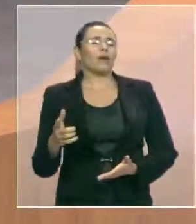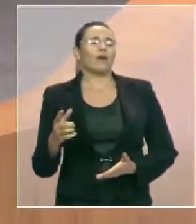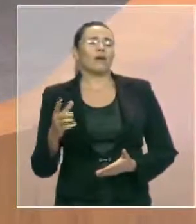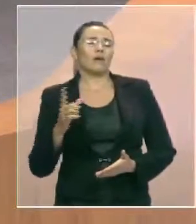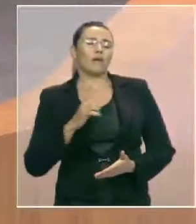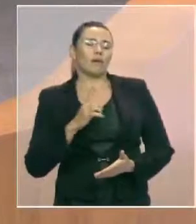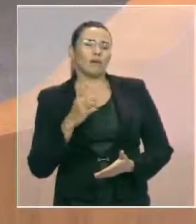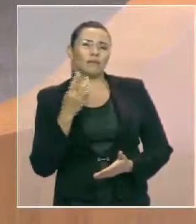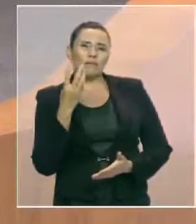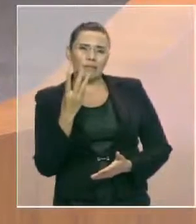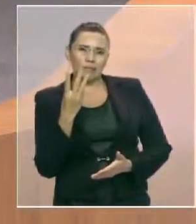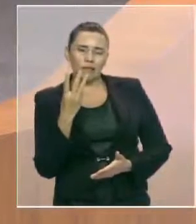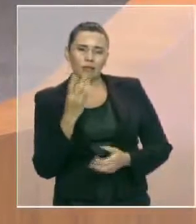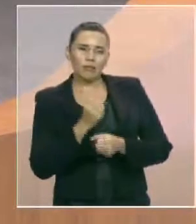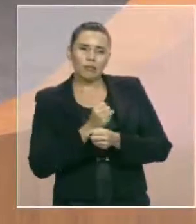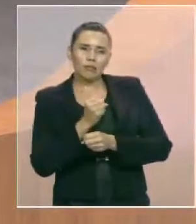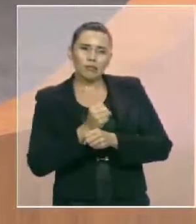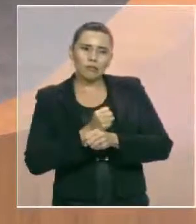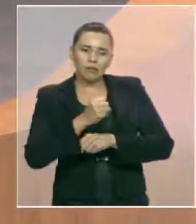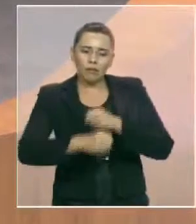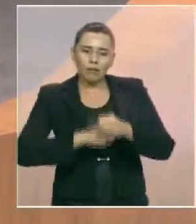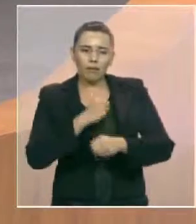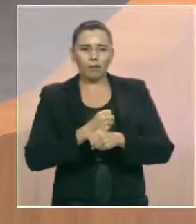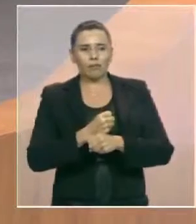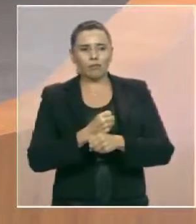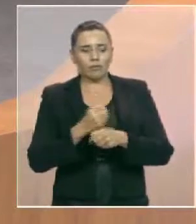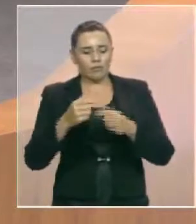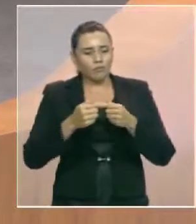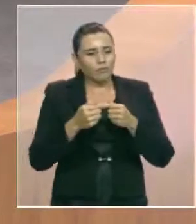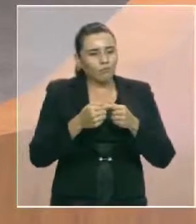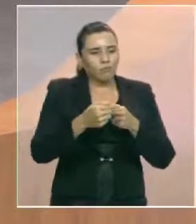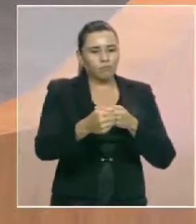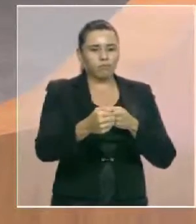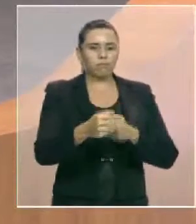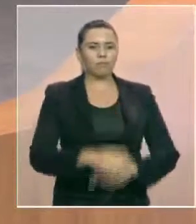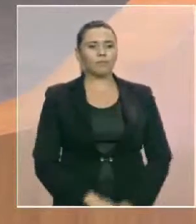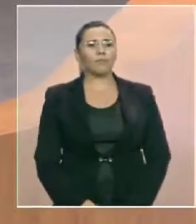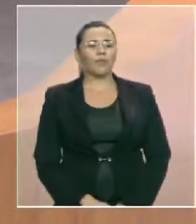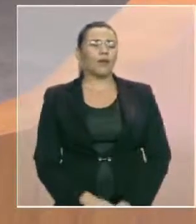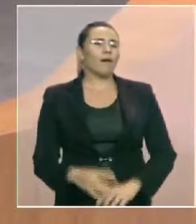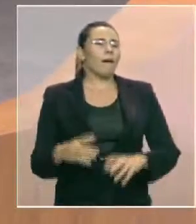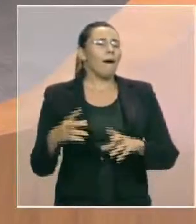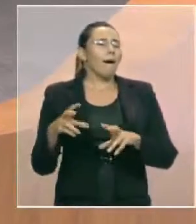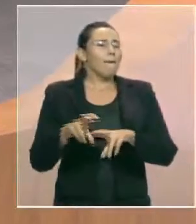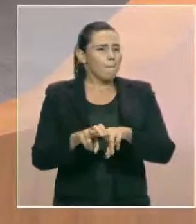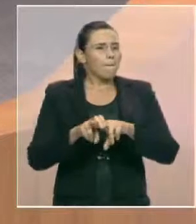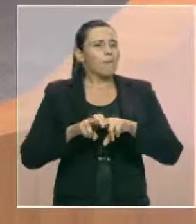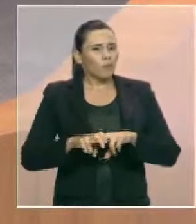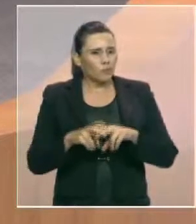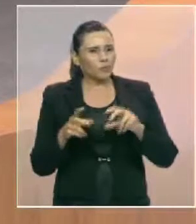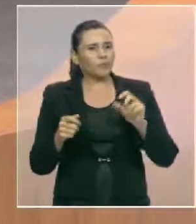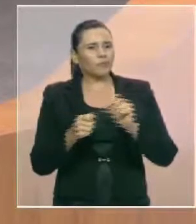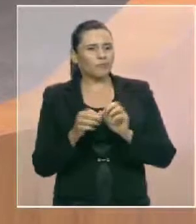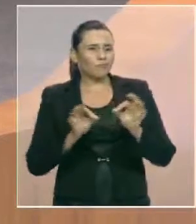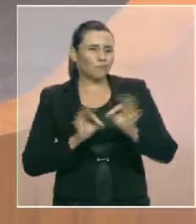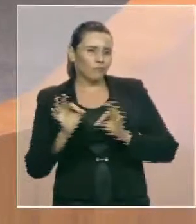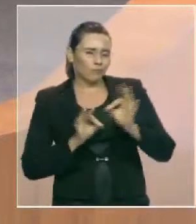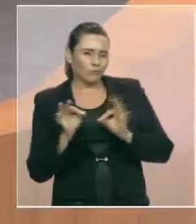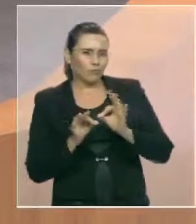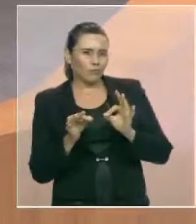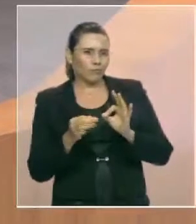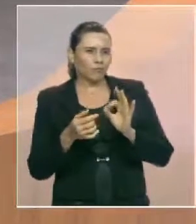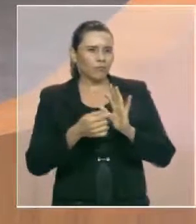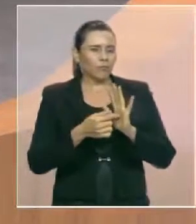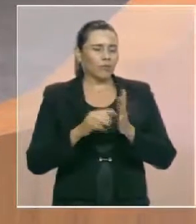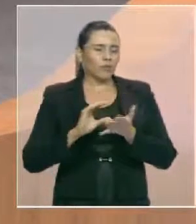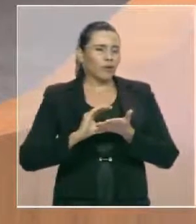ele entra no 4º ano de mandato. Isso é importante porque eu vou relatar um fato interessante aqui para os senhores e